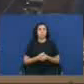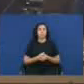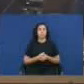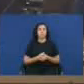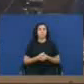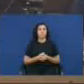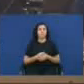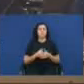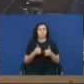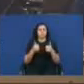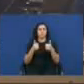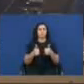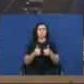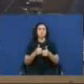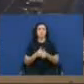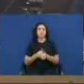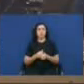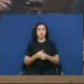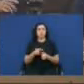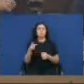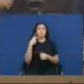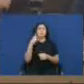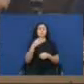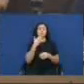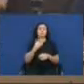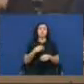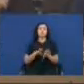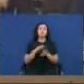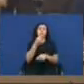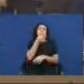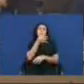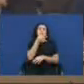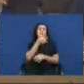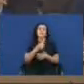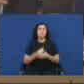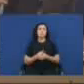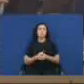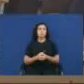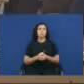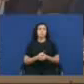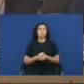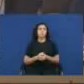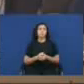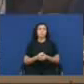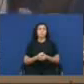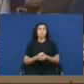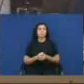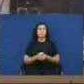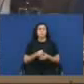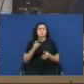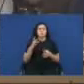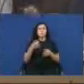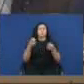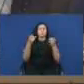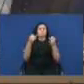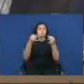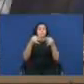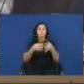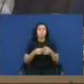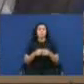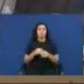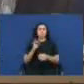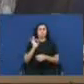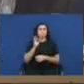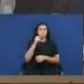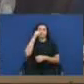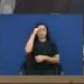Não, o vereador José Damis pediu uma contraparte. Não, uma contraparte, senhor presidente, nobres colegas, só para afirmar,